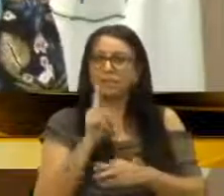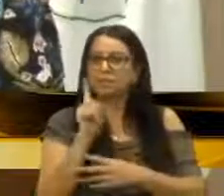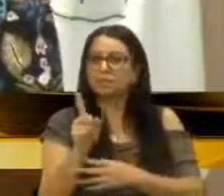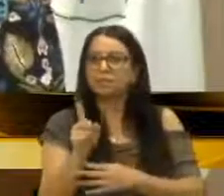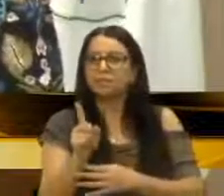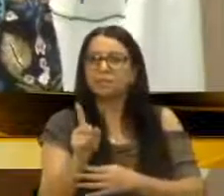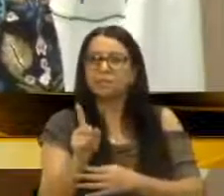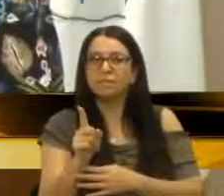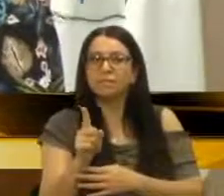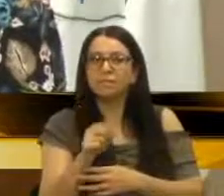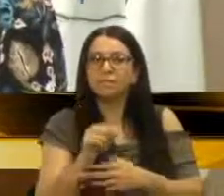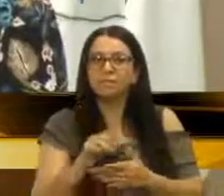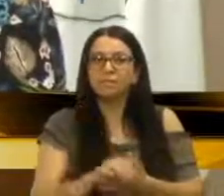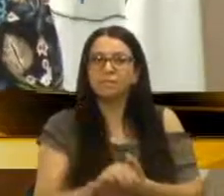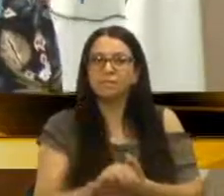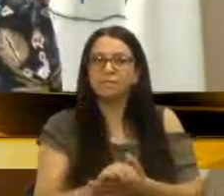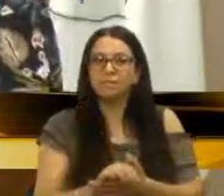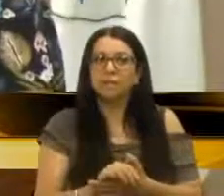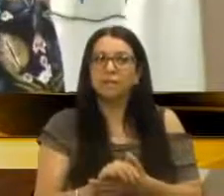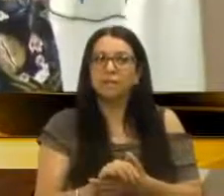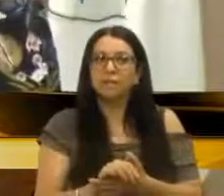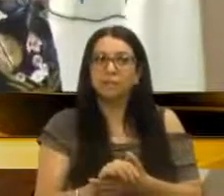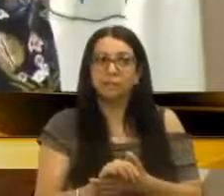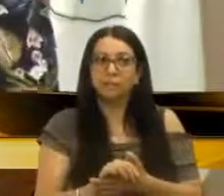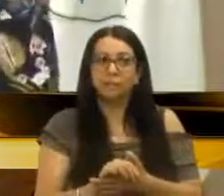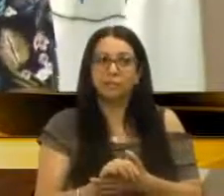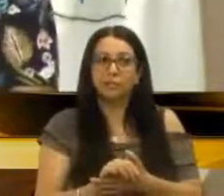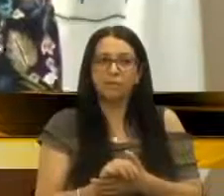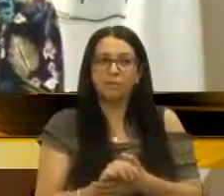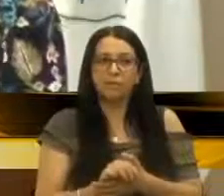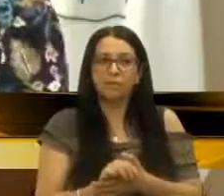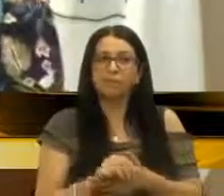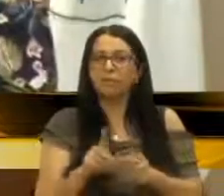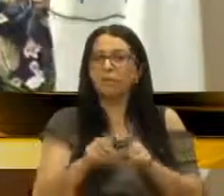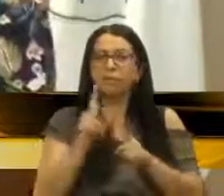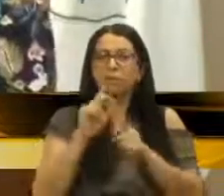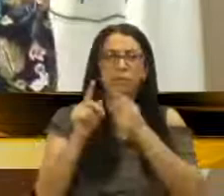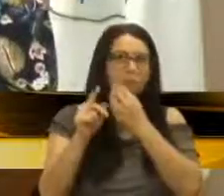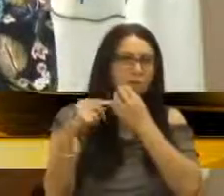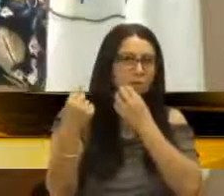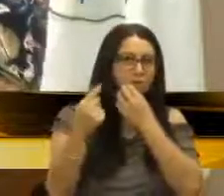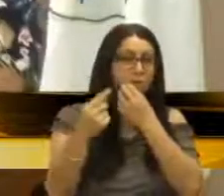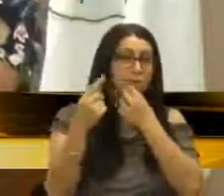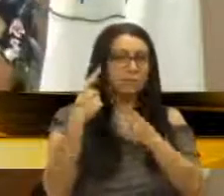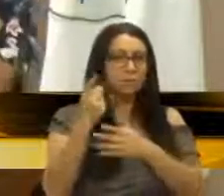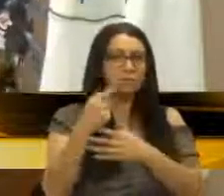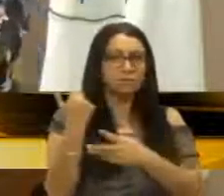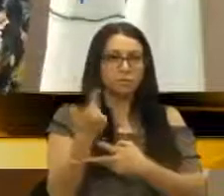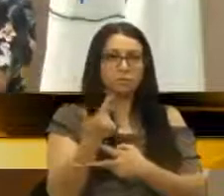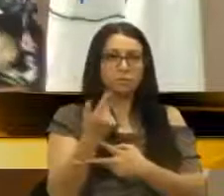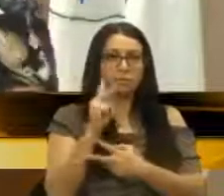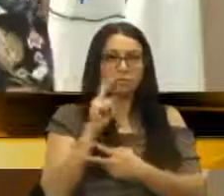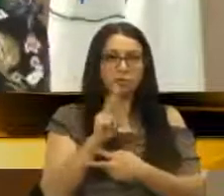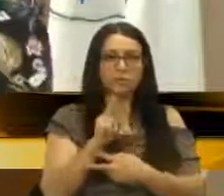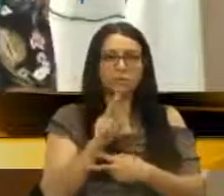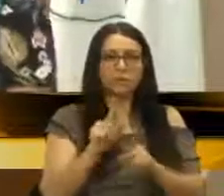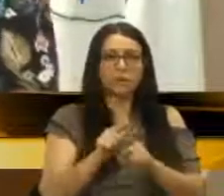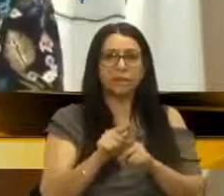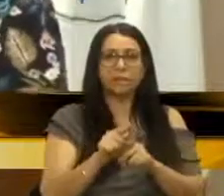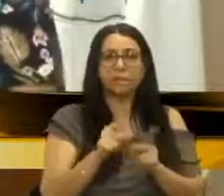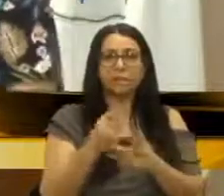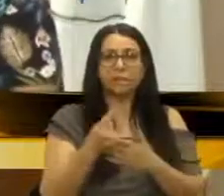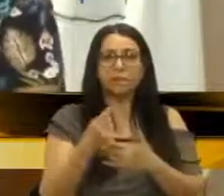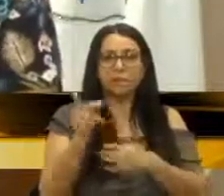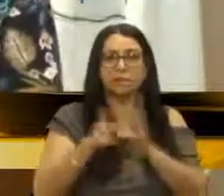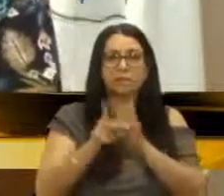é necessário sim que se esclareça é que se cobre e que você tem algum algum projeto